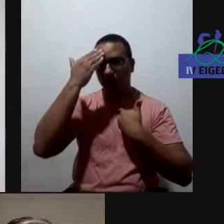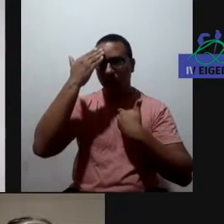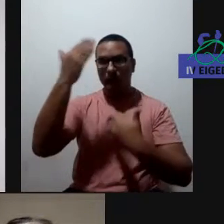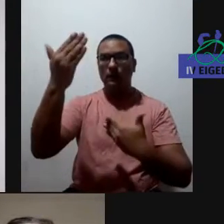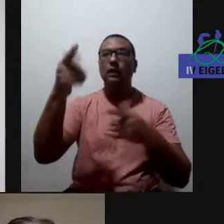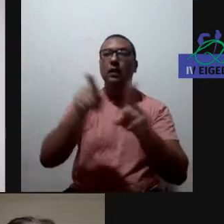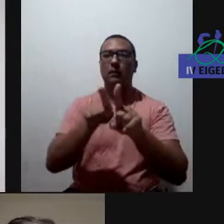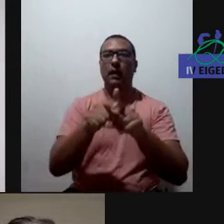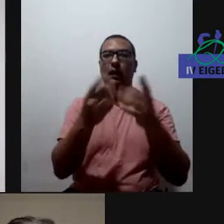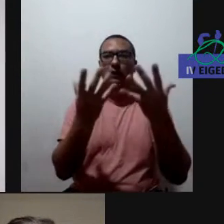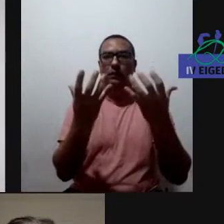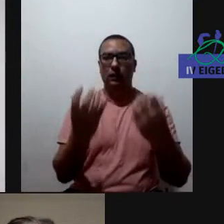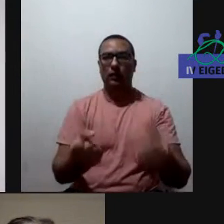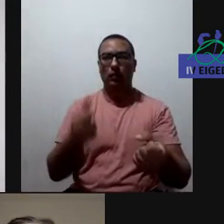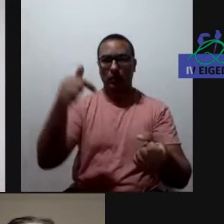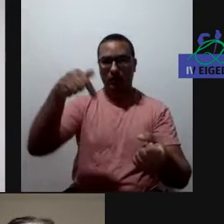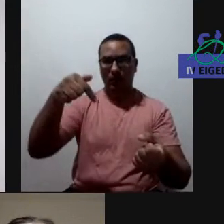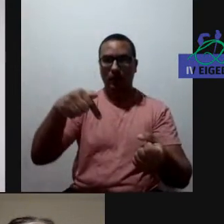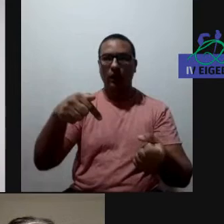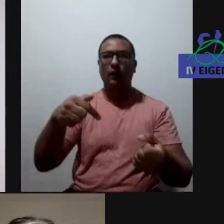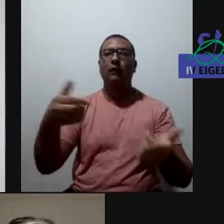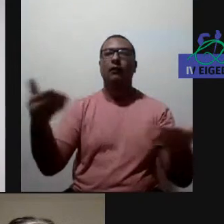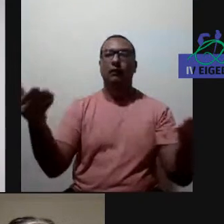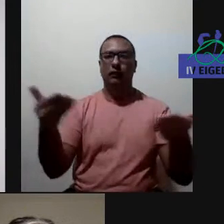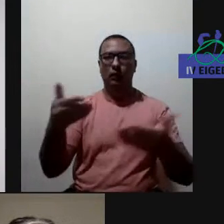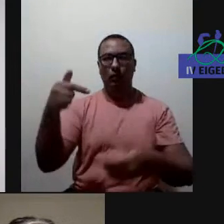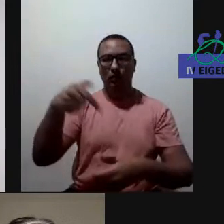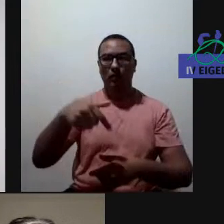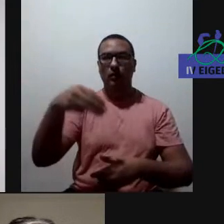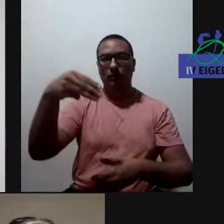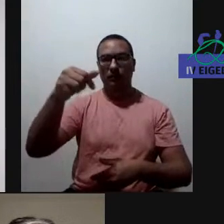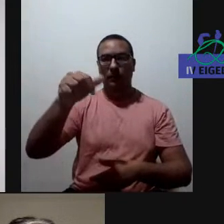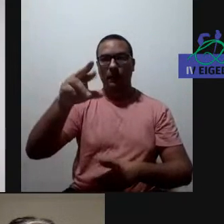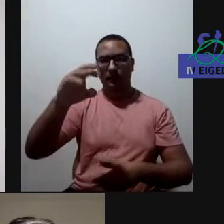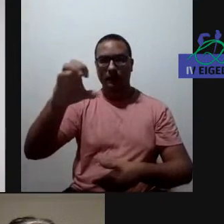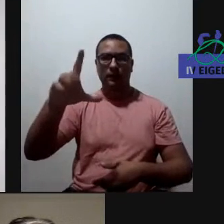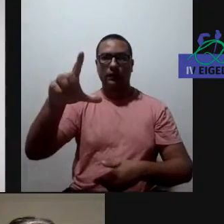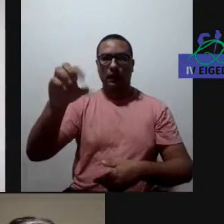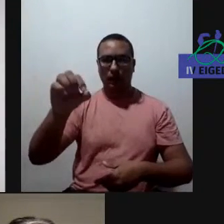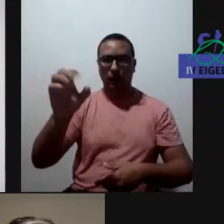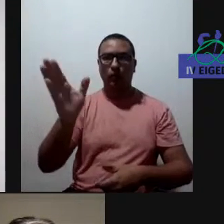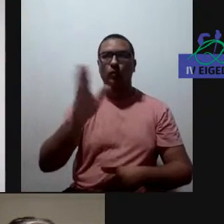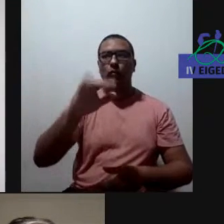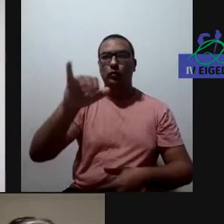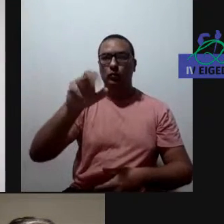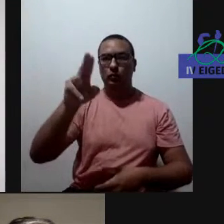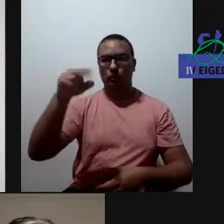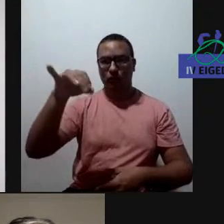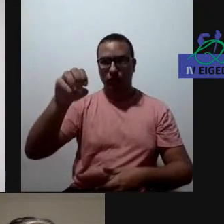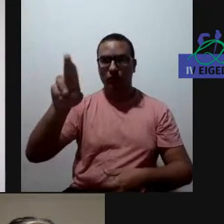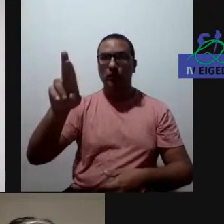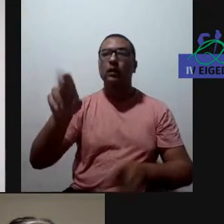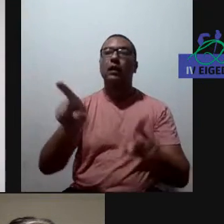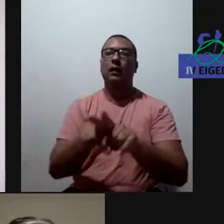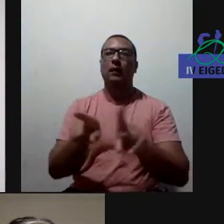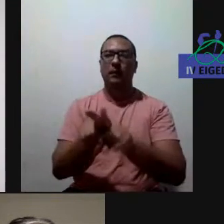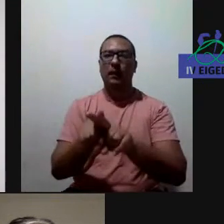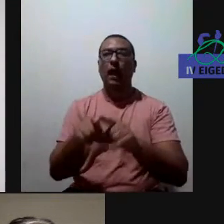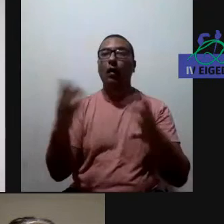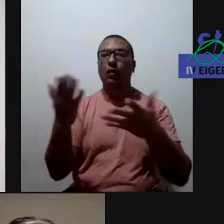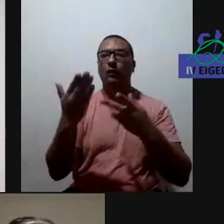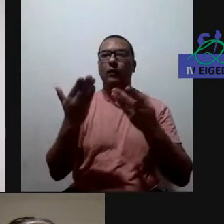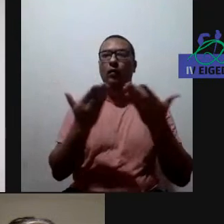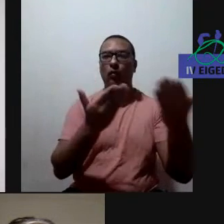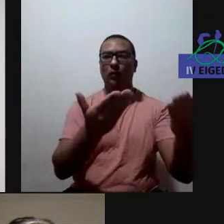aceitado o nosso convite, né, o Marcelo de Andrade Cruzeiro Júnior. E agora, nós gostaríamos de passar a palavra para